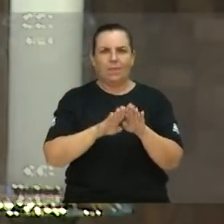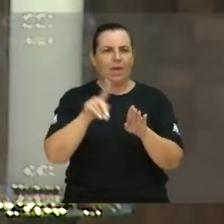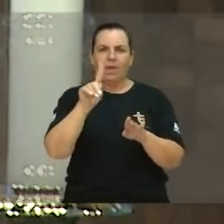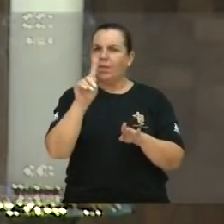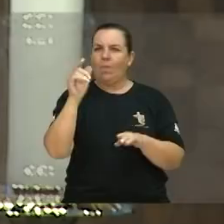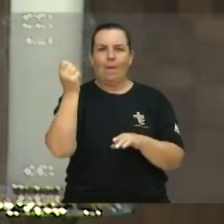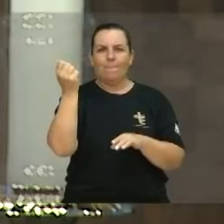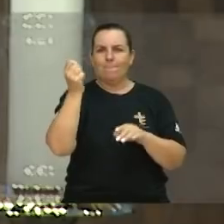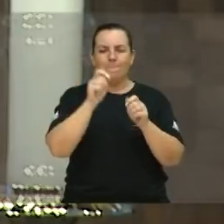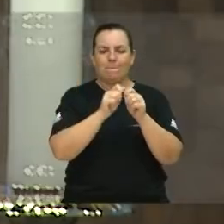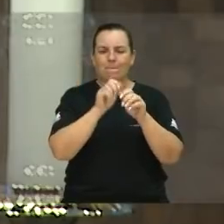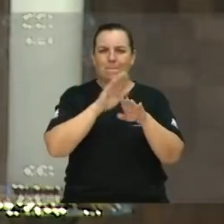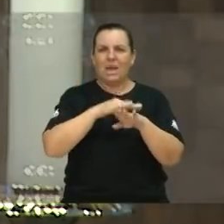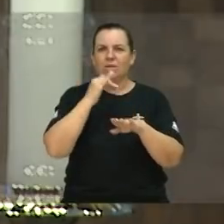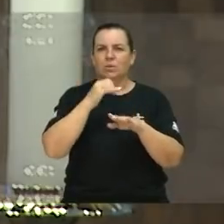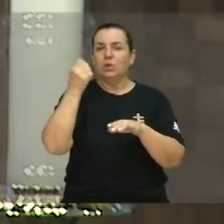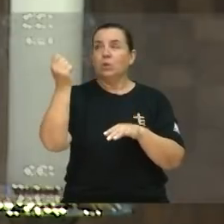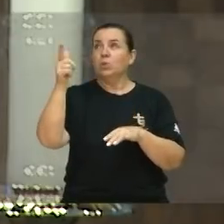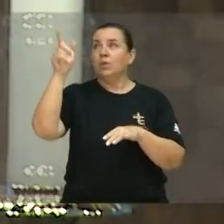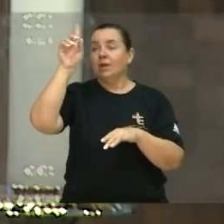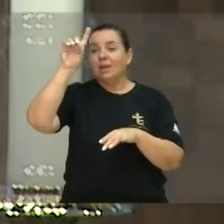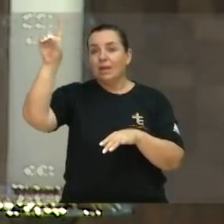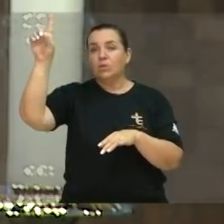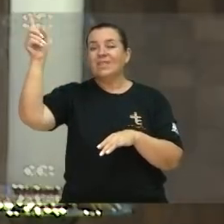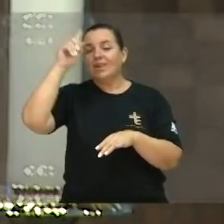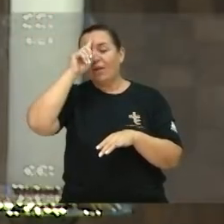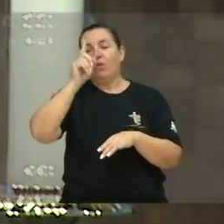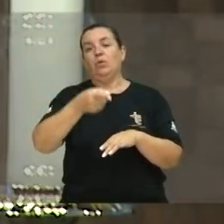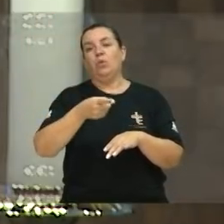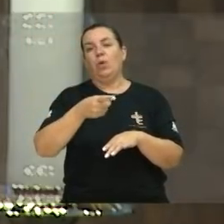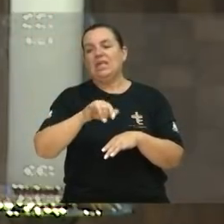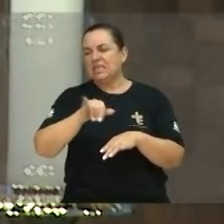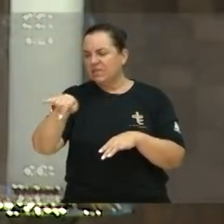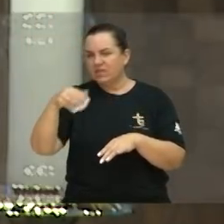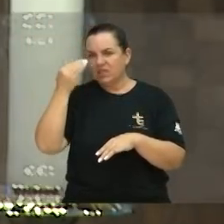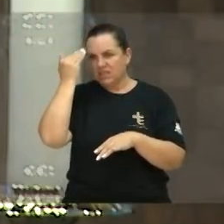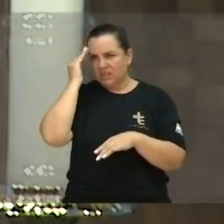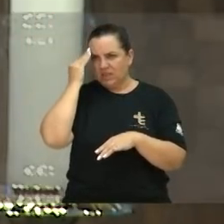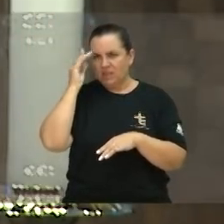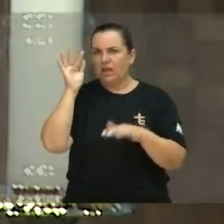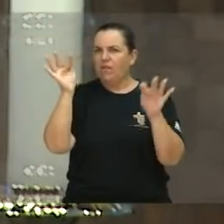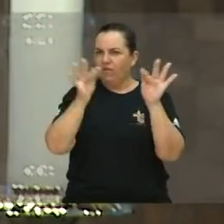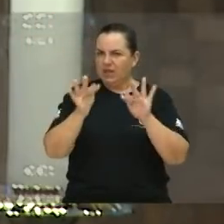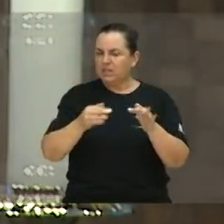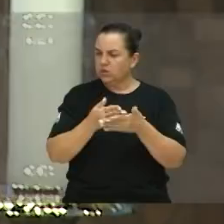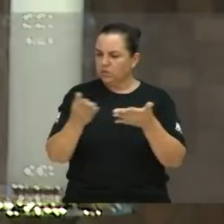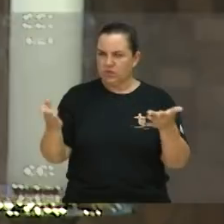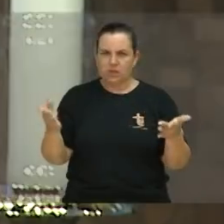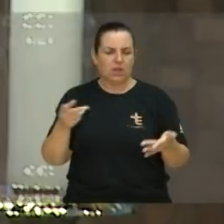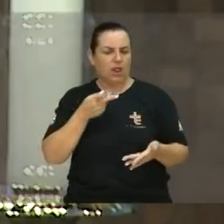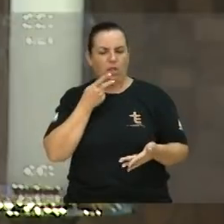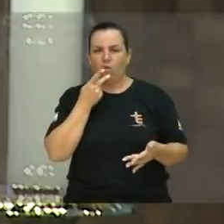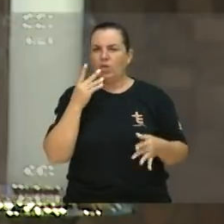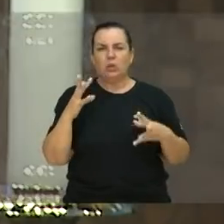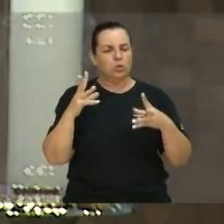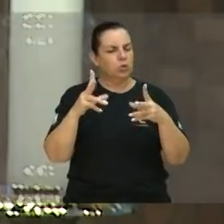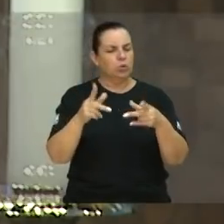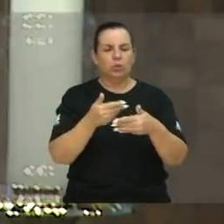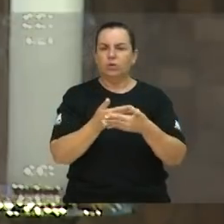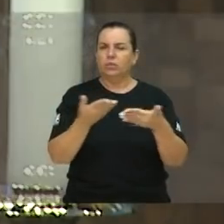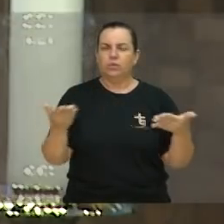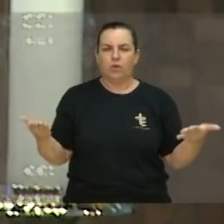compreender diz isso e o praticardes felizes sereis não falo de todos